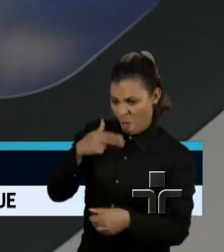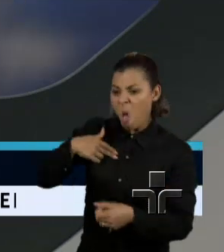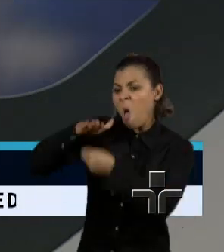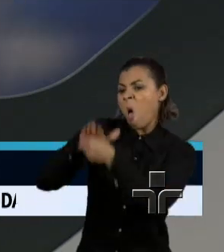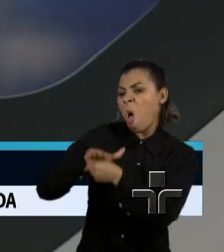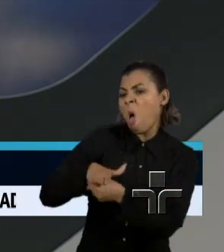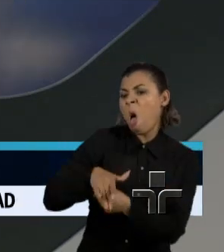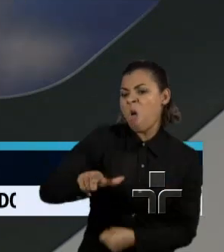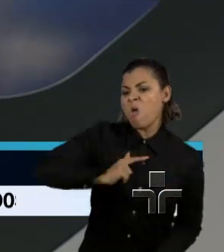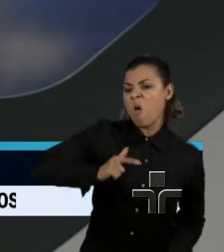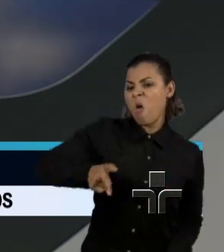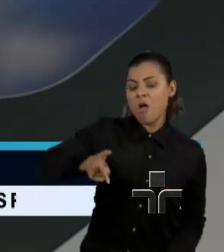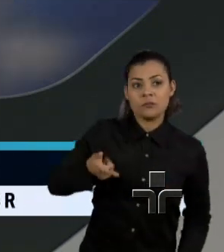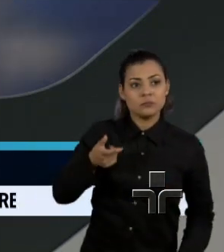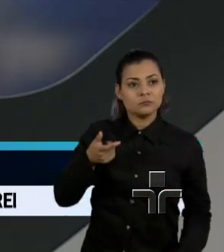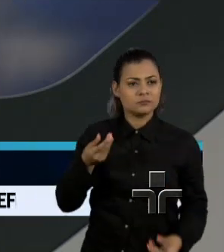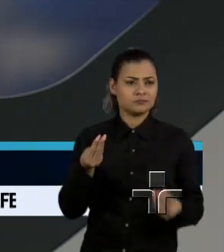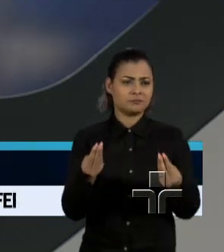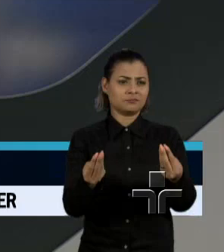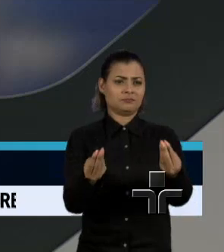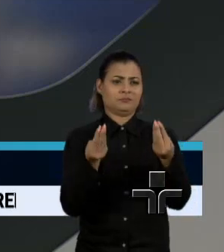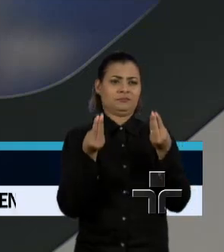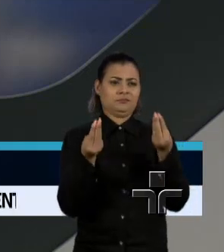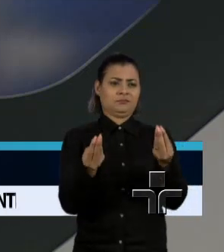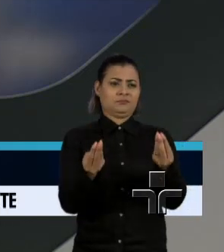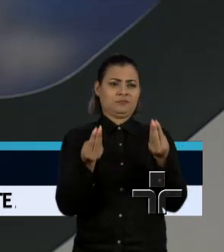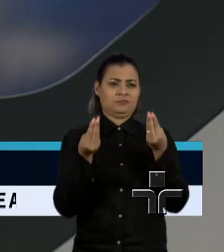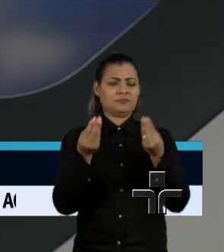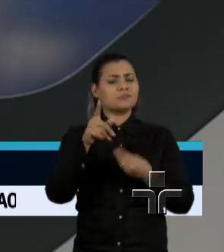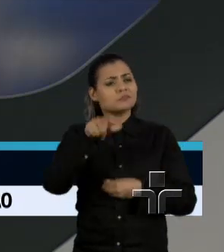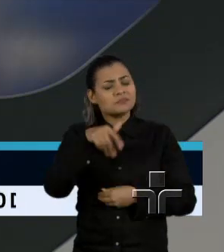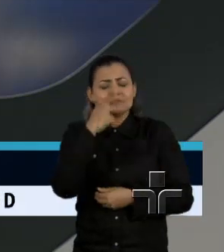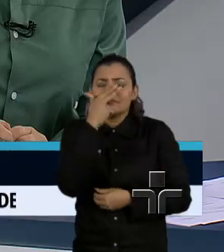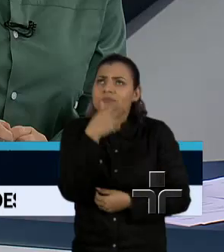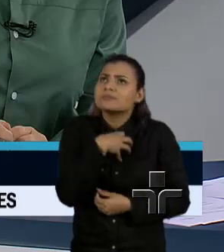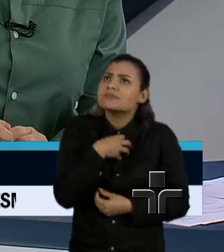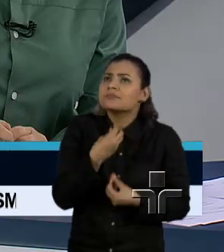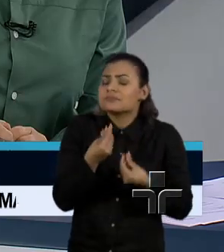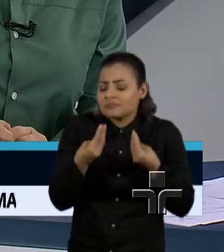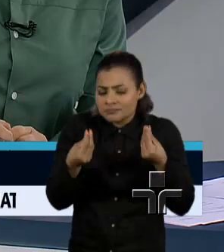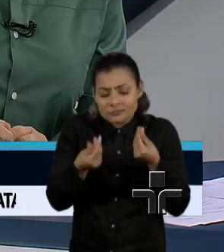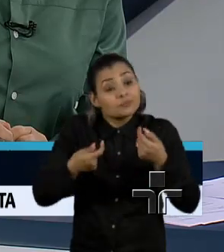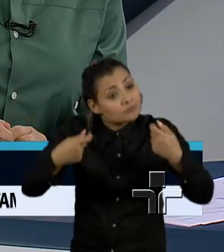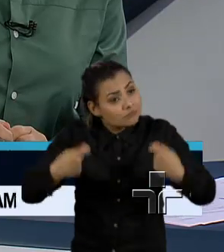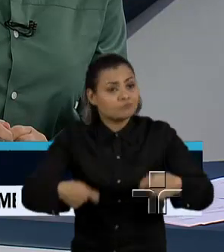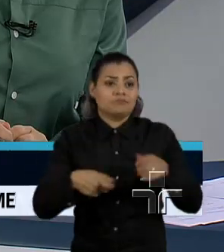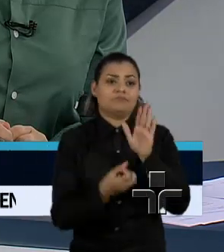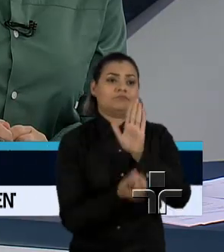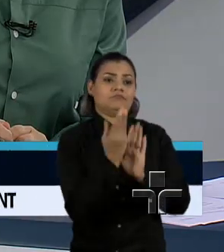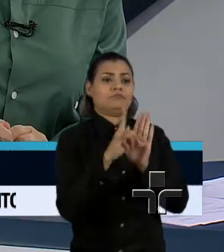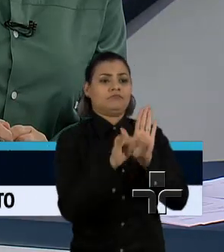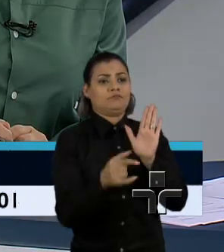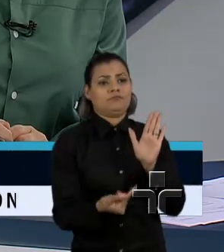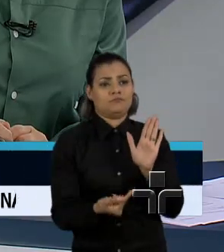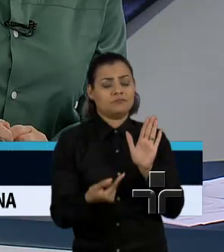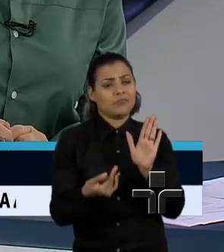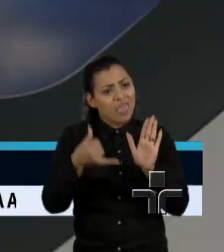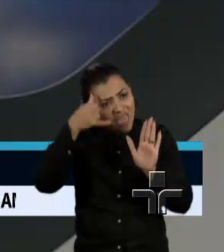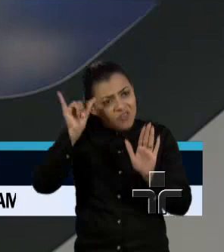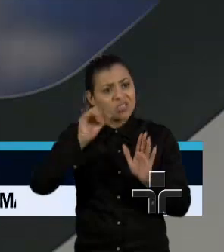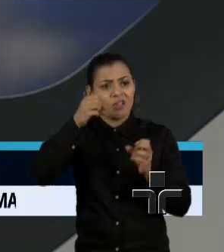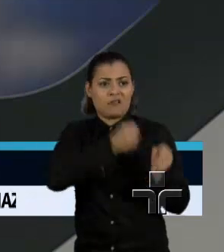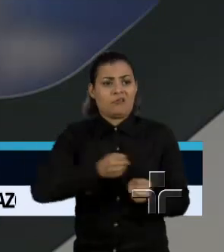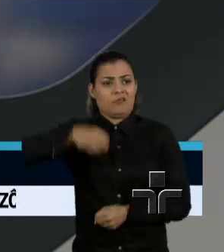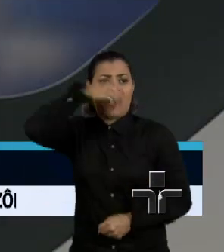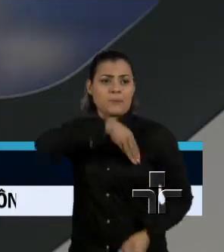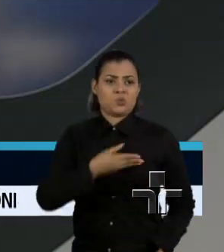humilhado. É uma coisa que eu acho que gerou justamente a necessidade de coibir certos